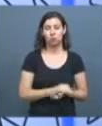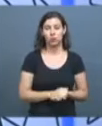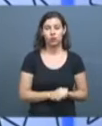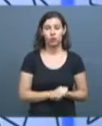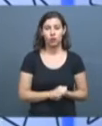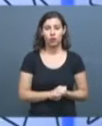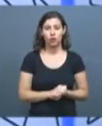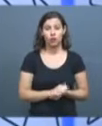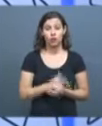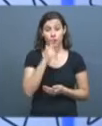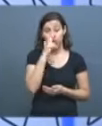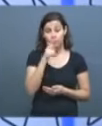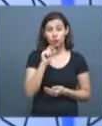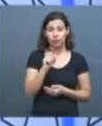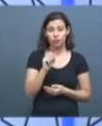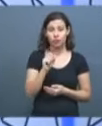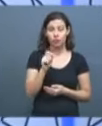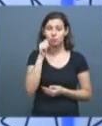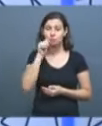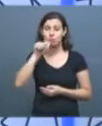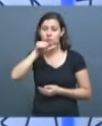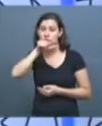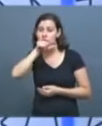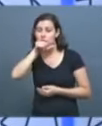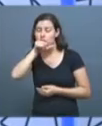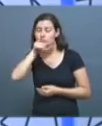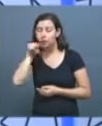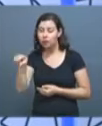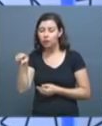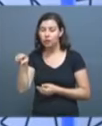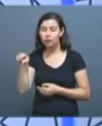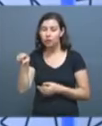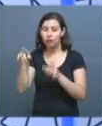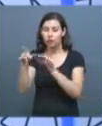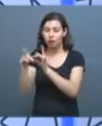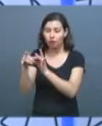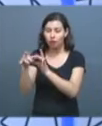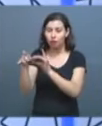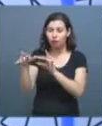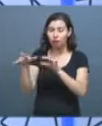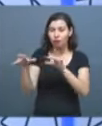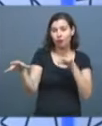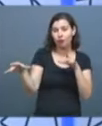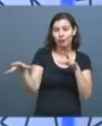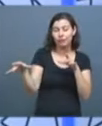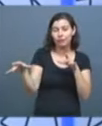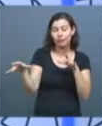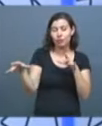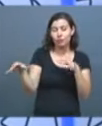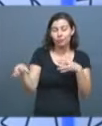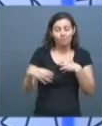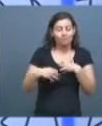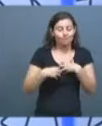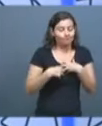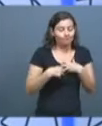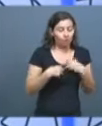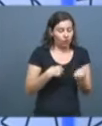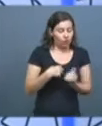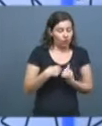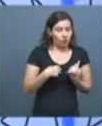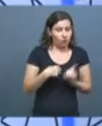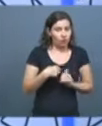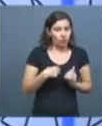da ruptura do relacionamento familiar. E muitas das vezes eles não são preparados para essa própria carência. Eles